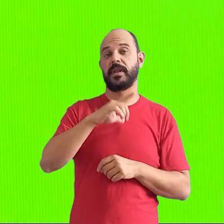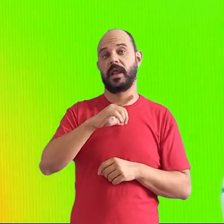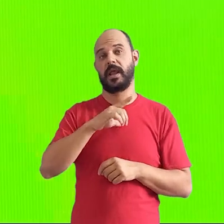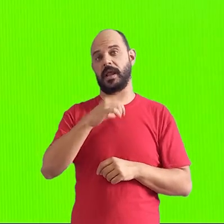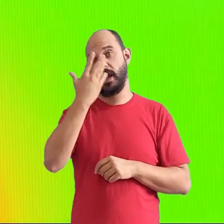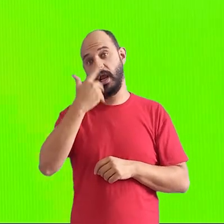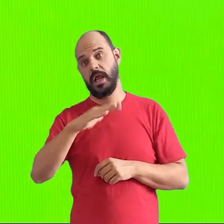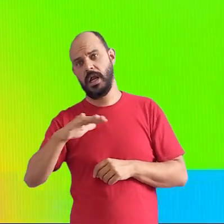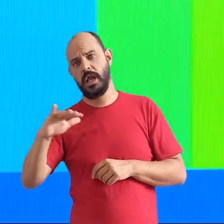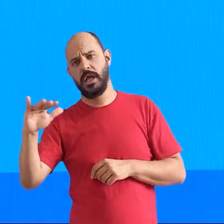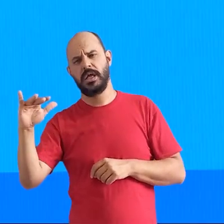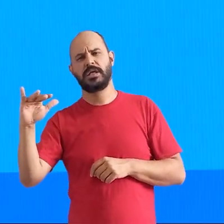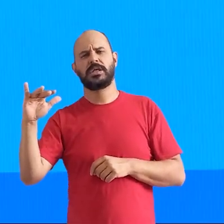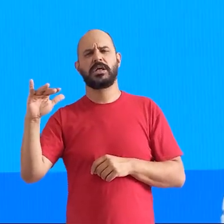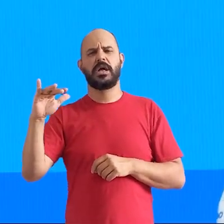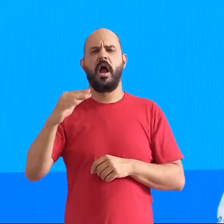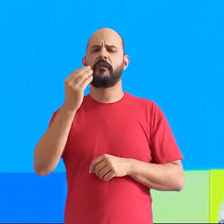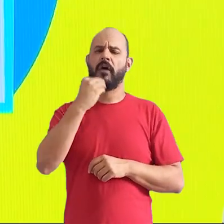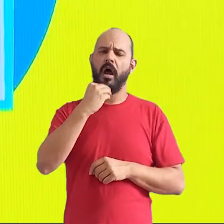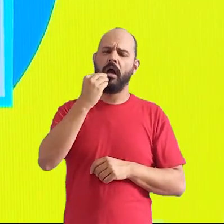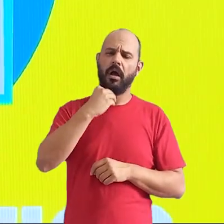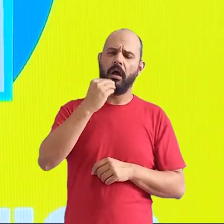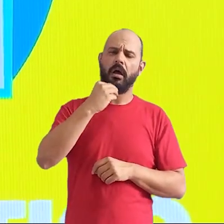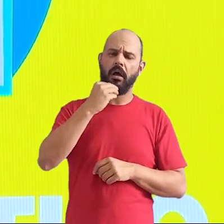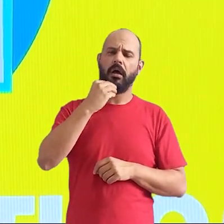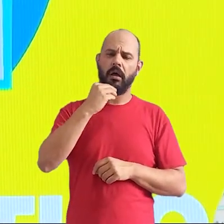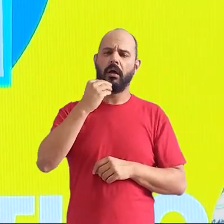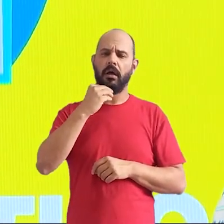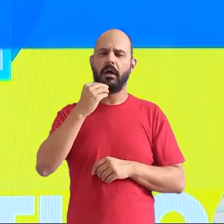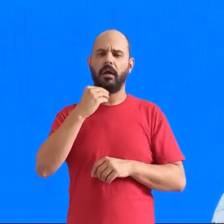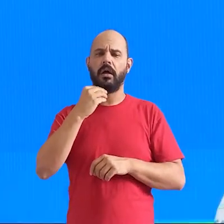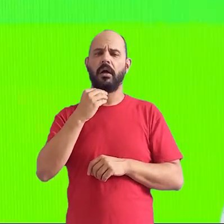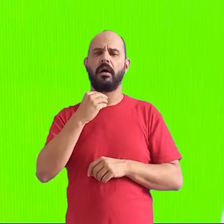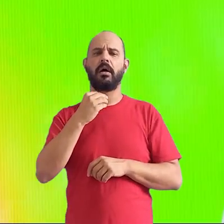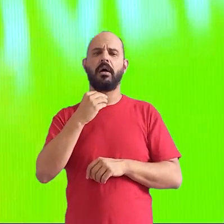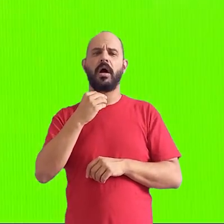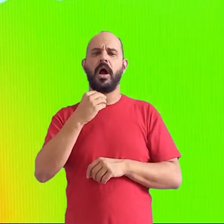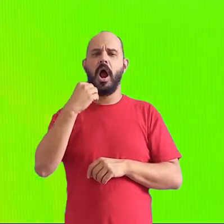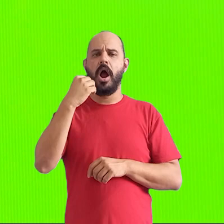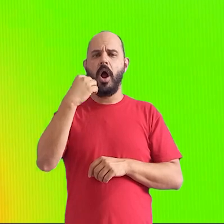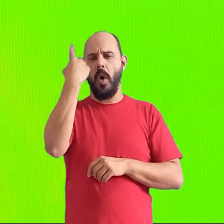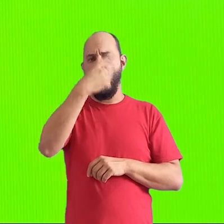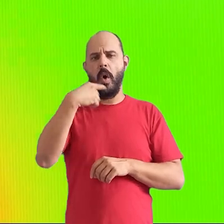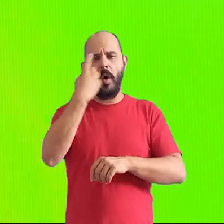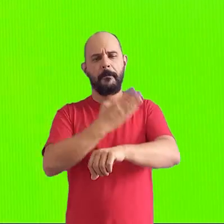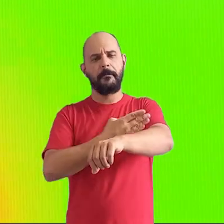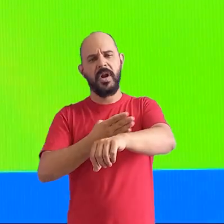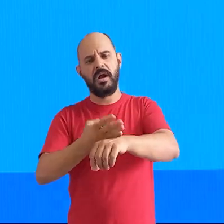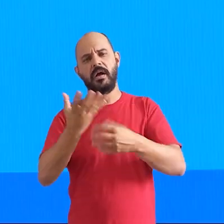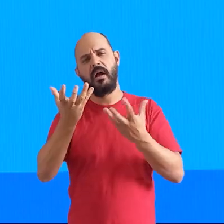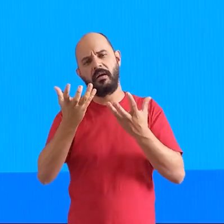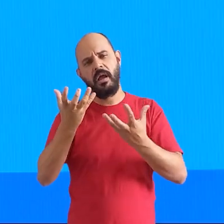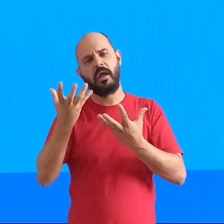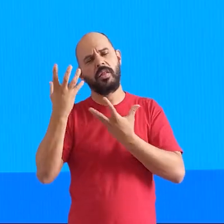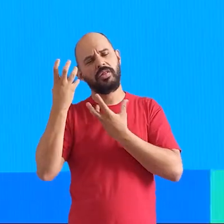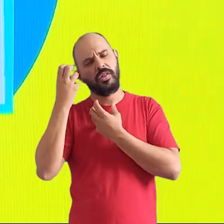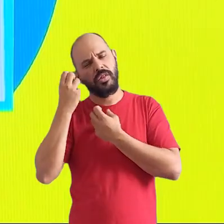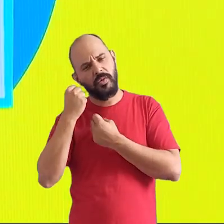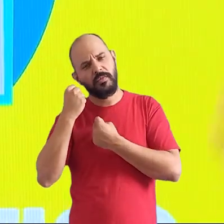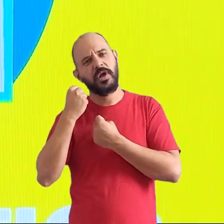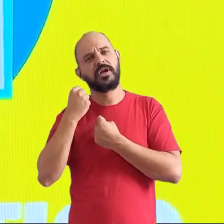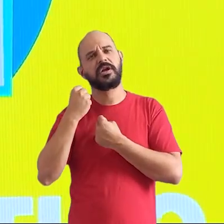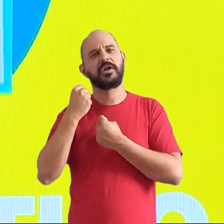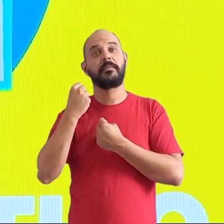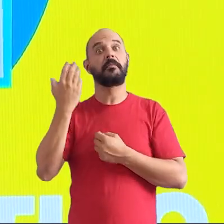exemplo, uma criança que começa a ficar muito fraquinha, muito branquinha, que só quer dormir,